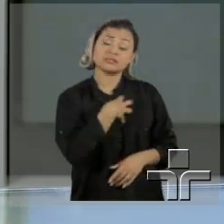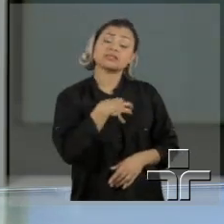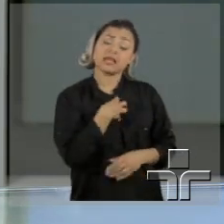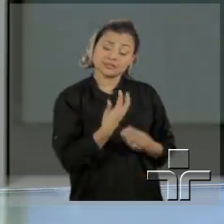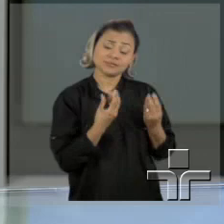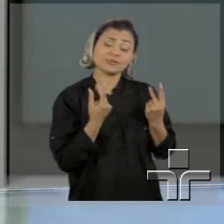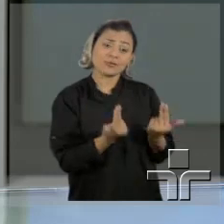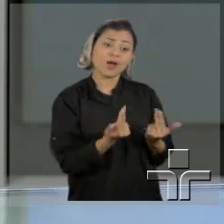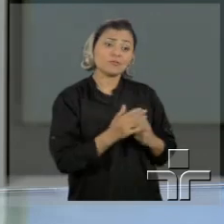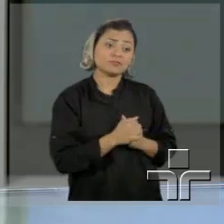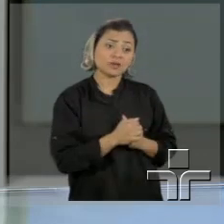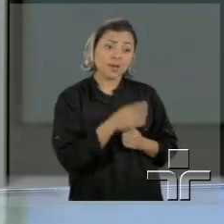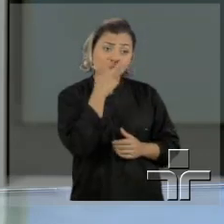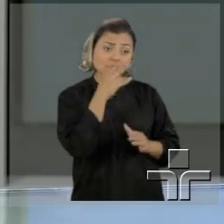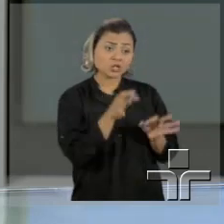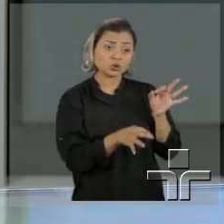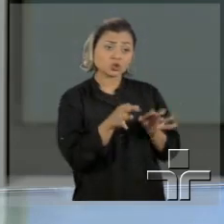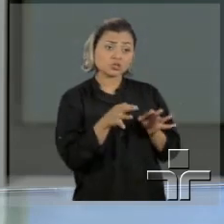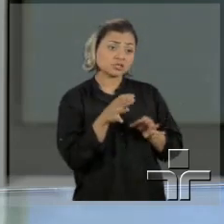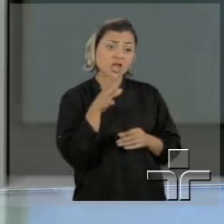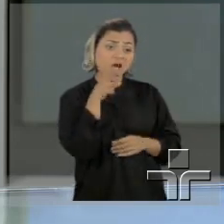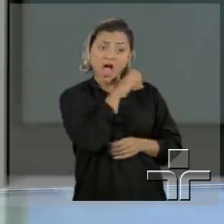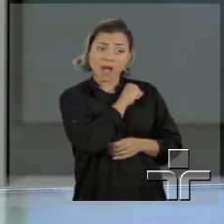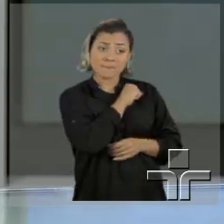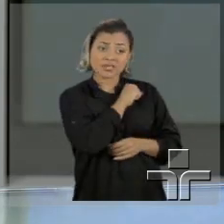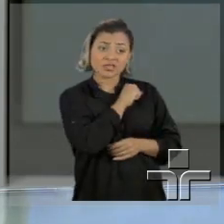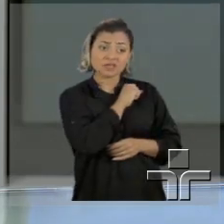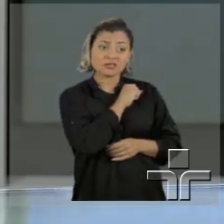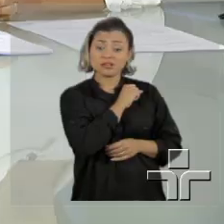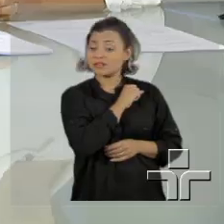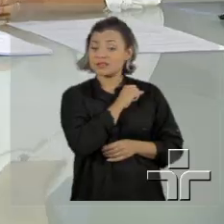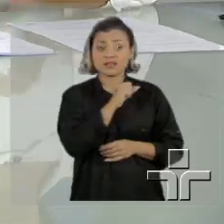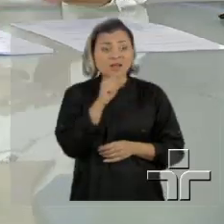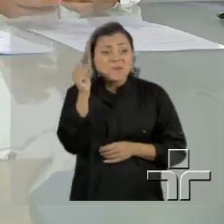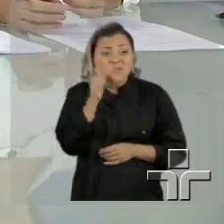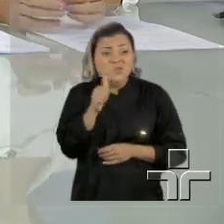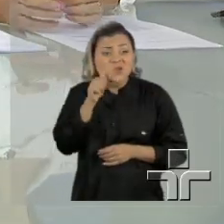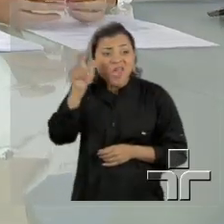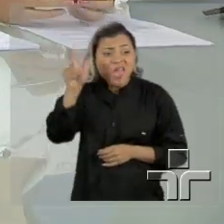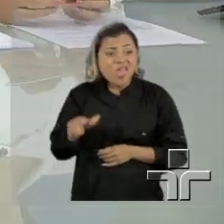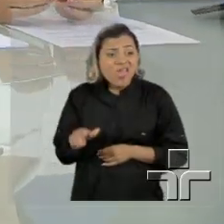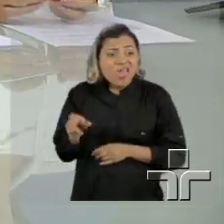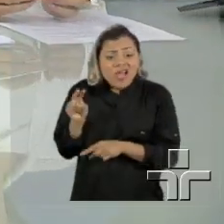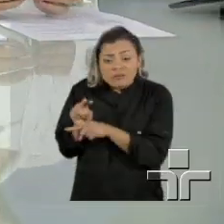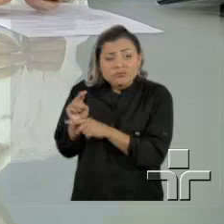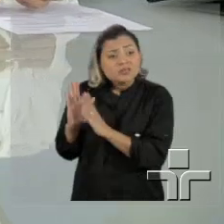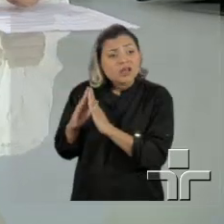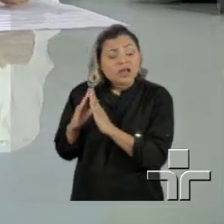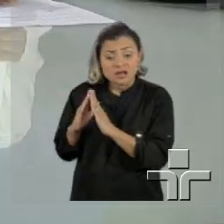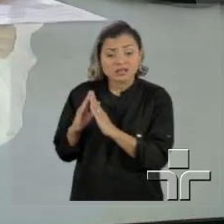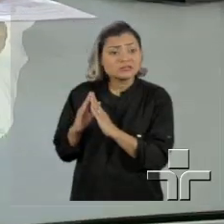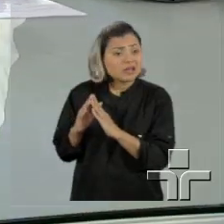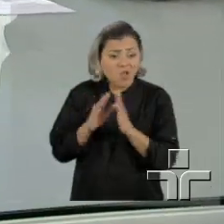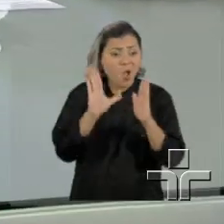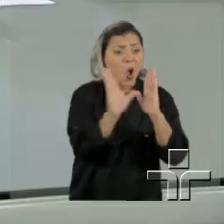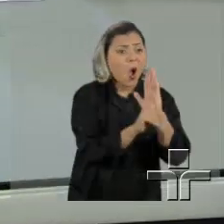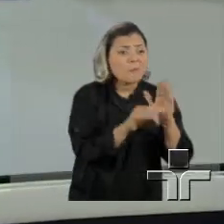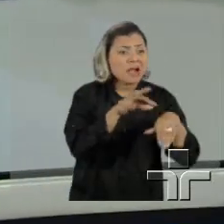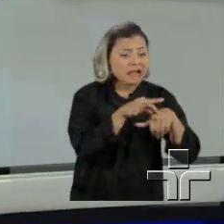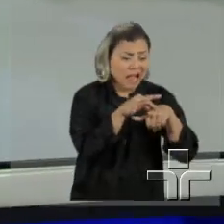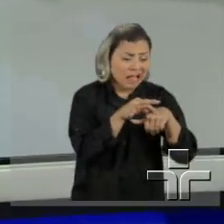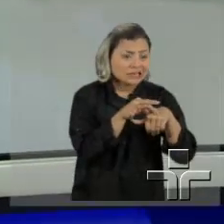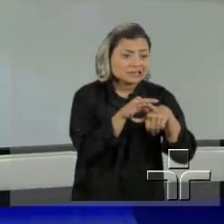a justiça parece ser rápida, né, contra uma dona de casa que rouba um bife no supermercado e